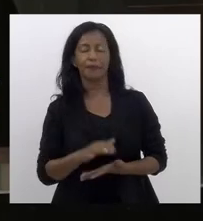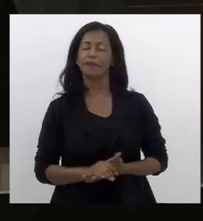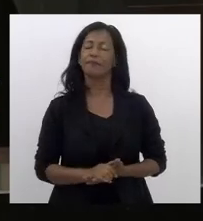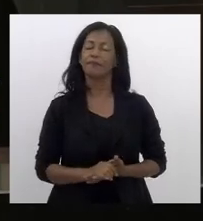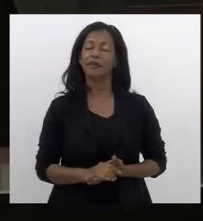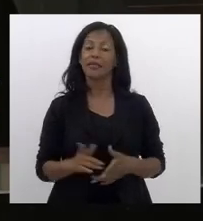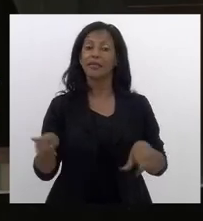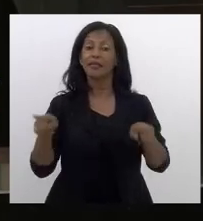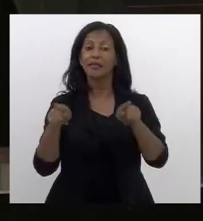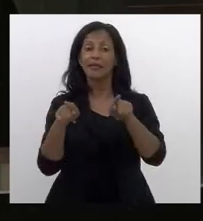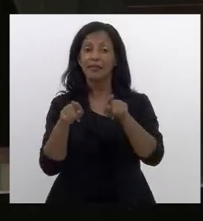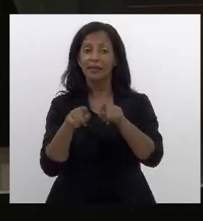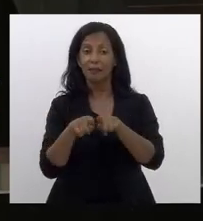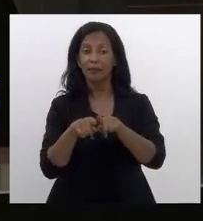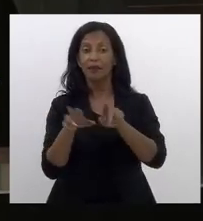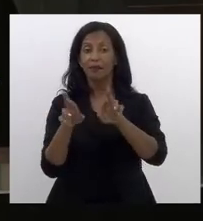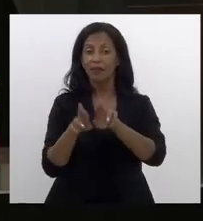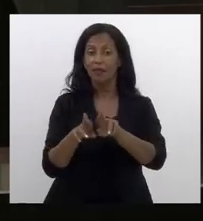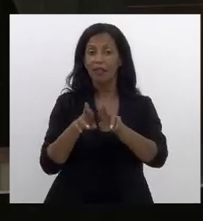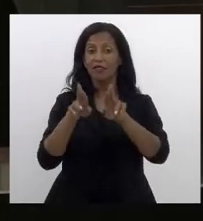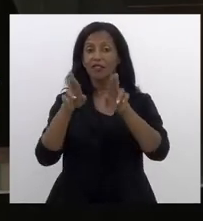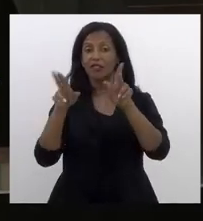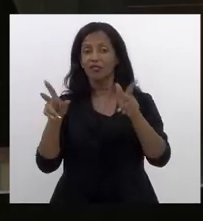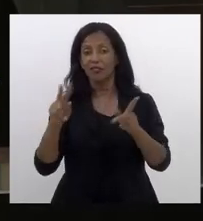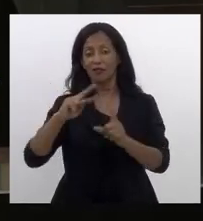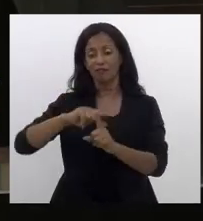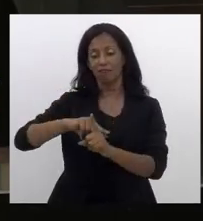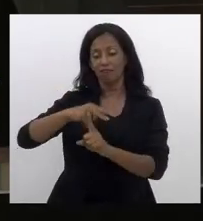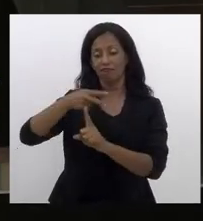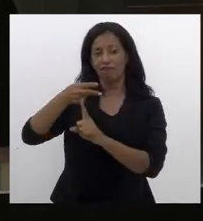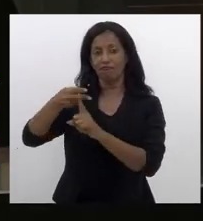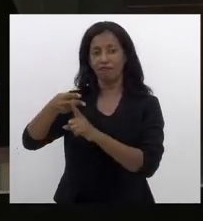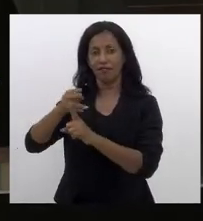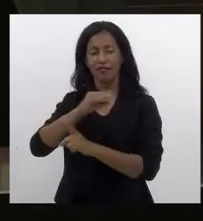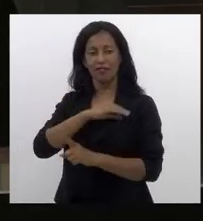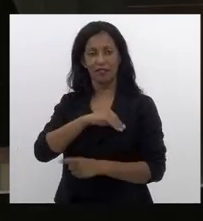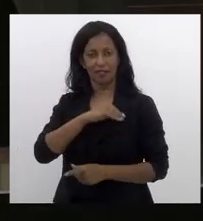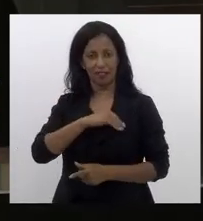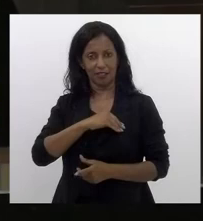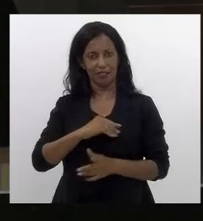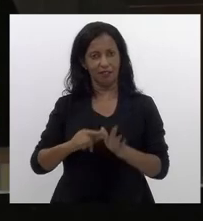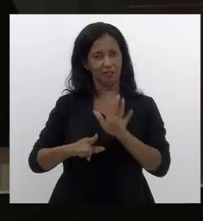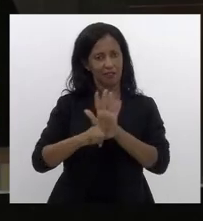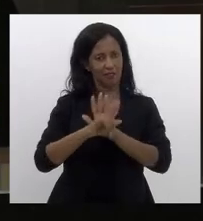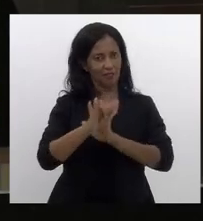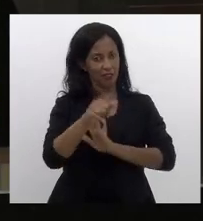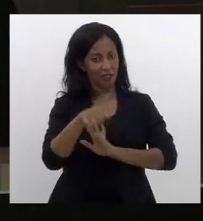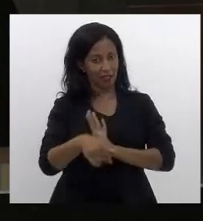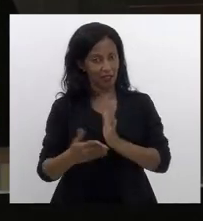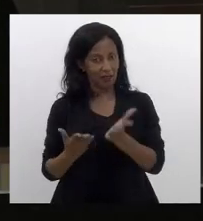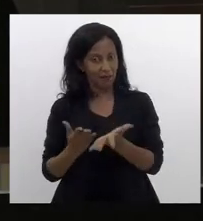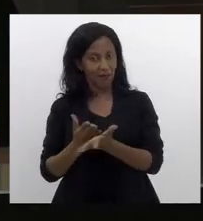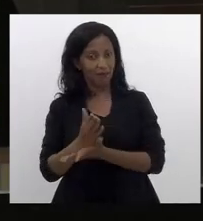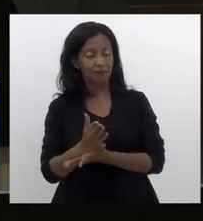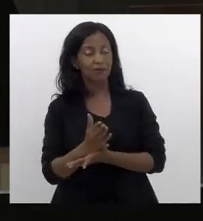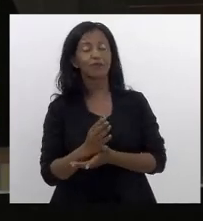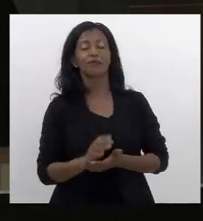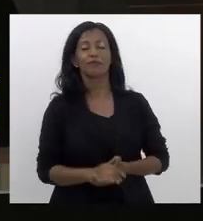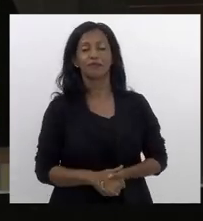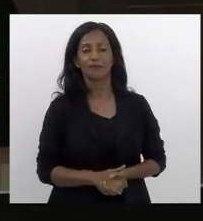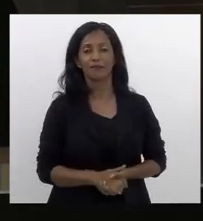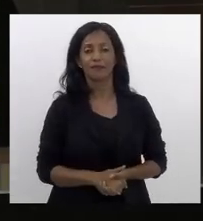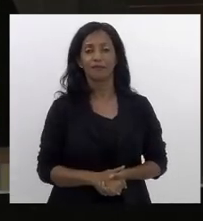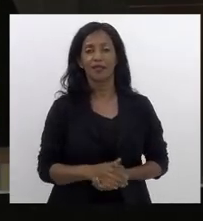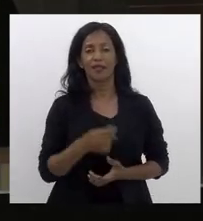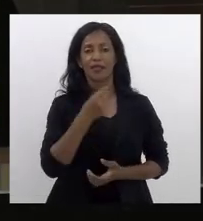E que a diferença para a reposição salarial da lei que aqui aprovamos, senhora presidente,